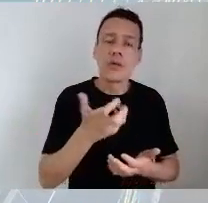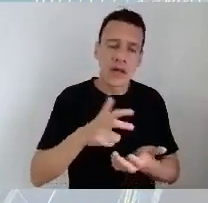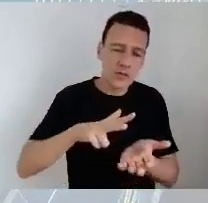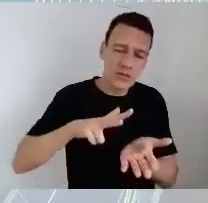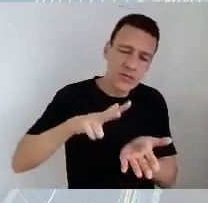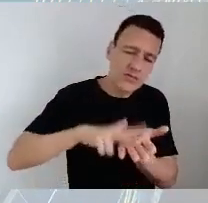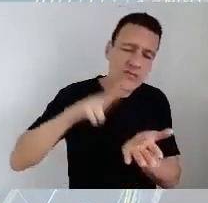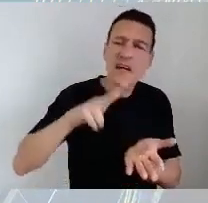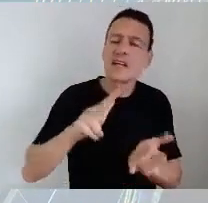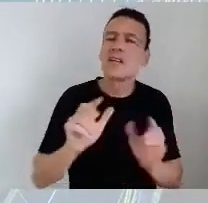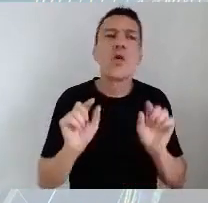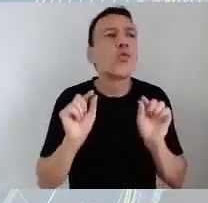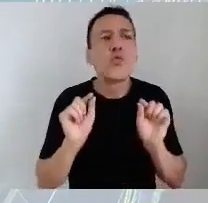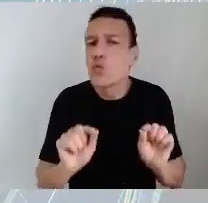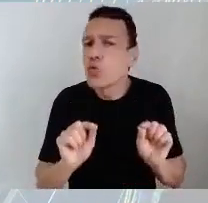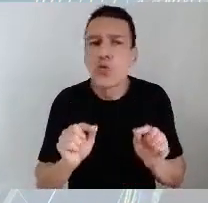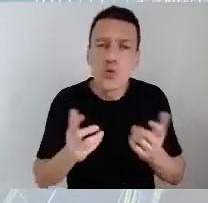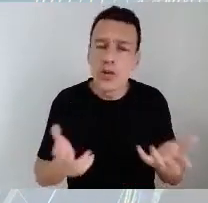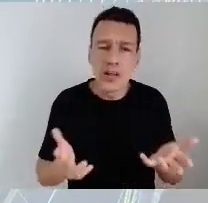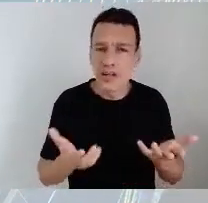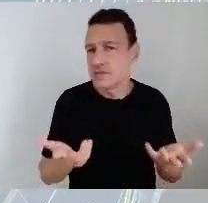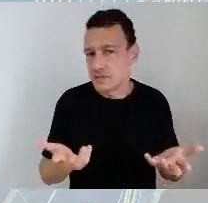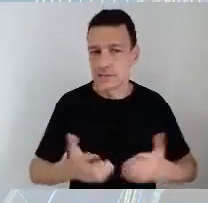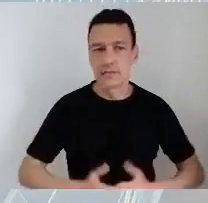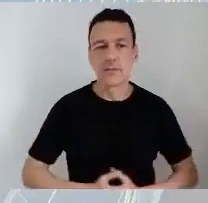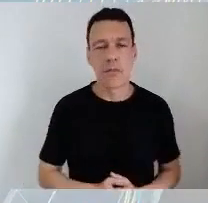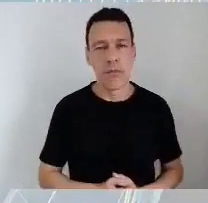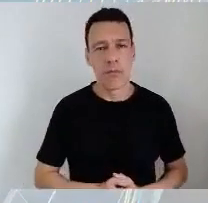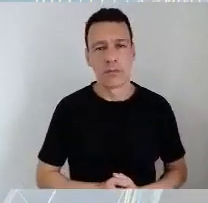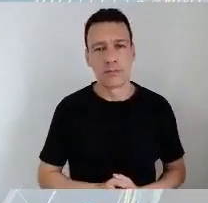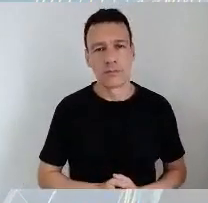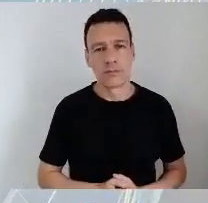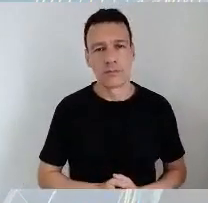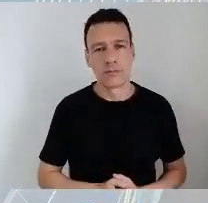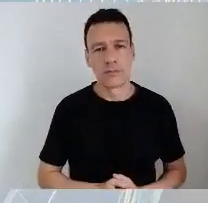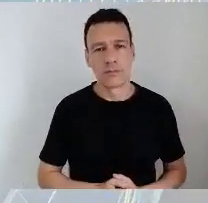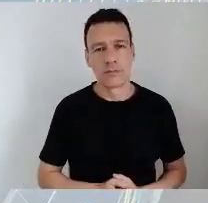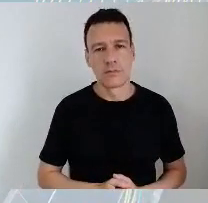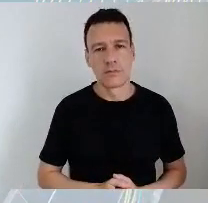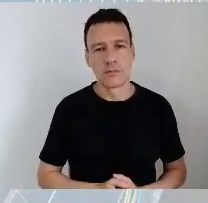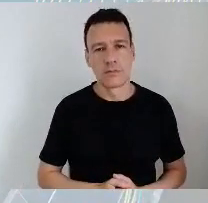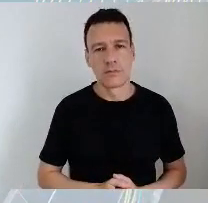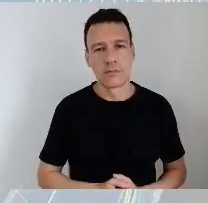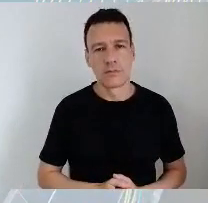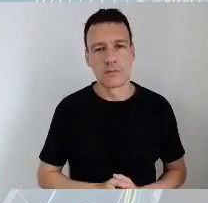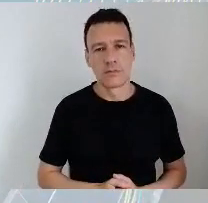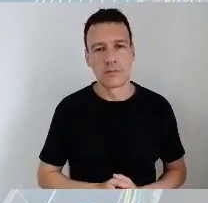pessoas, com os usuários. Então, entrando um pouco mais no detalhe,